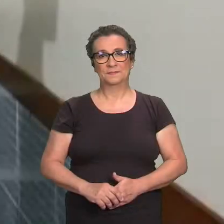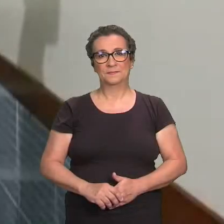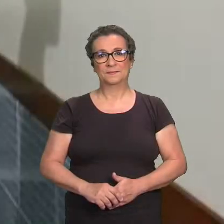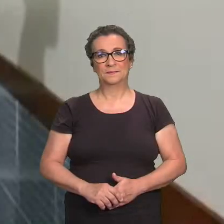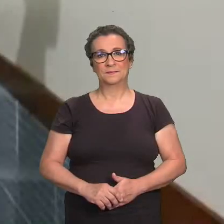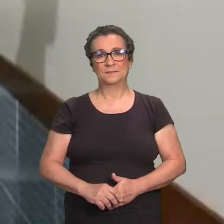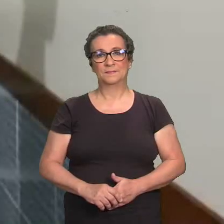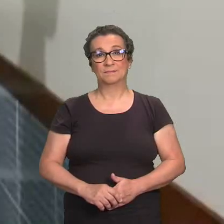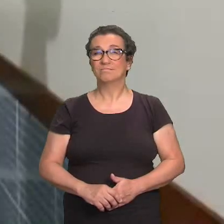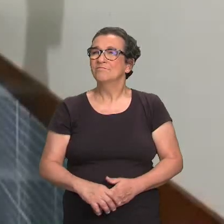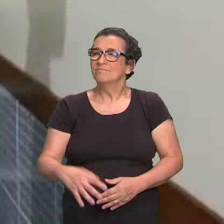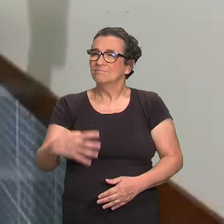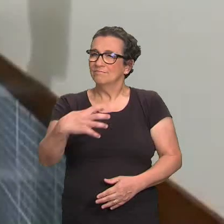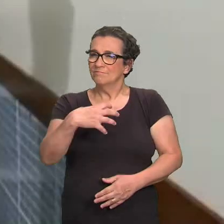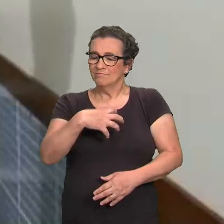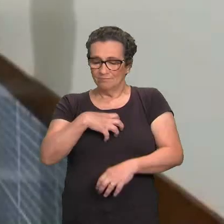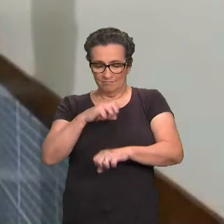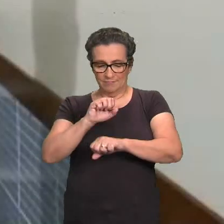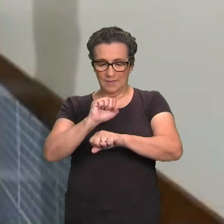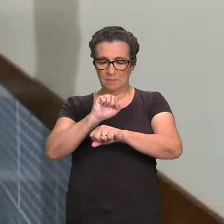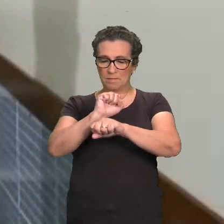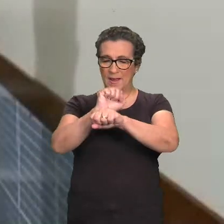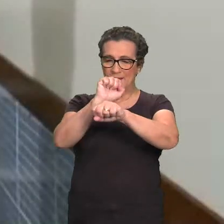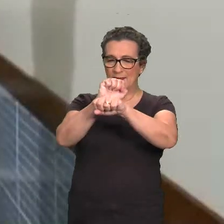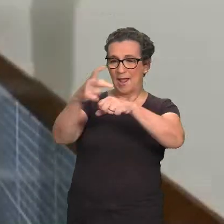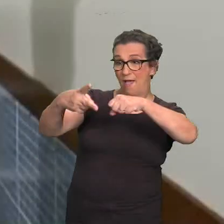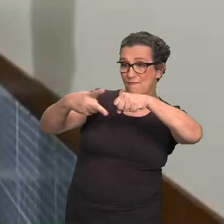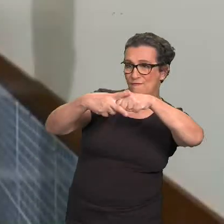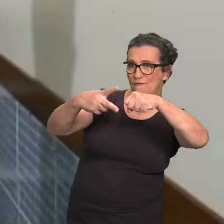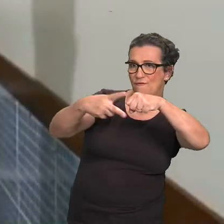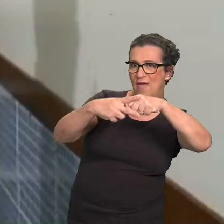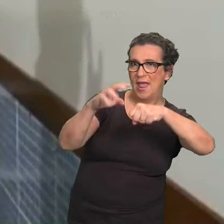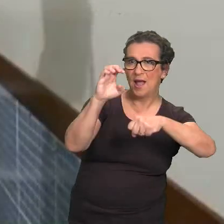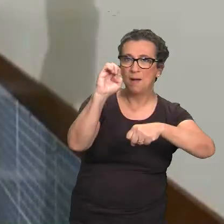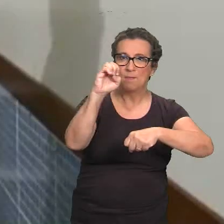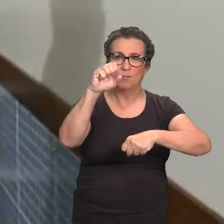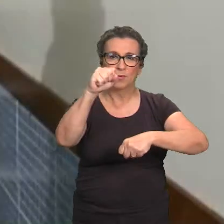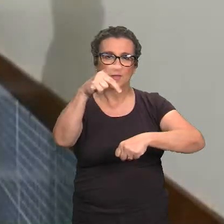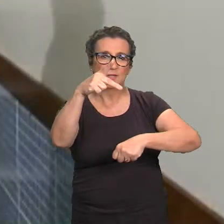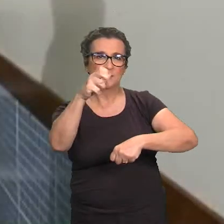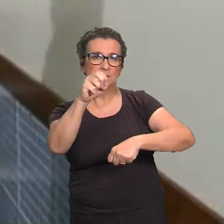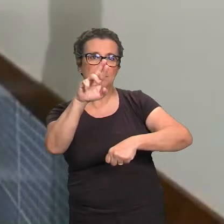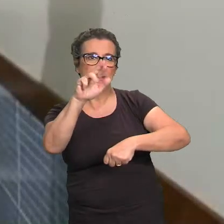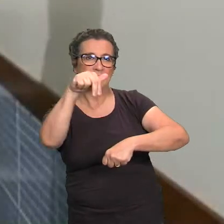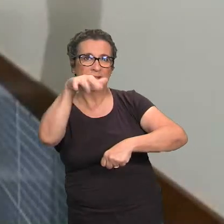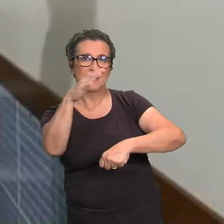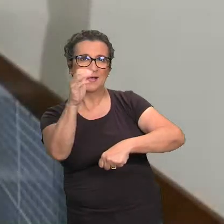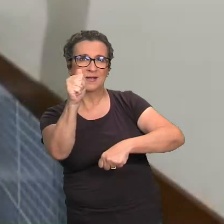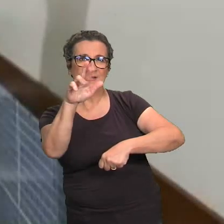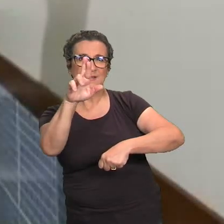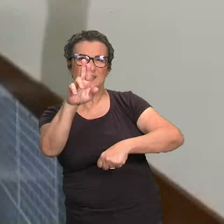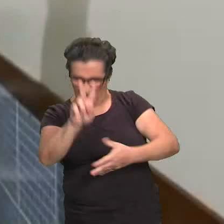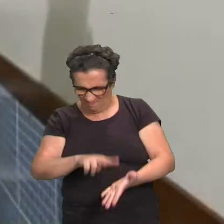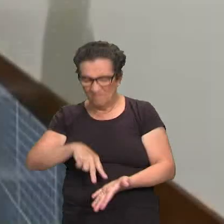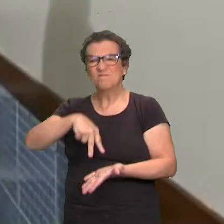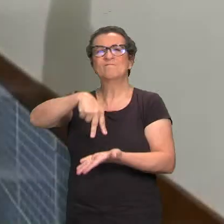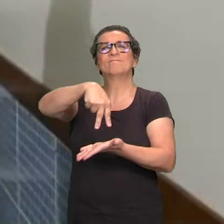Ter esperança do verbo esperançar é se levantar, ir atrás,